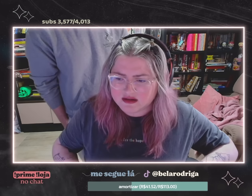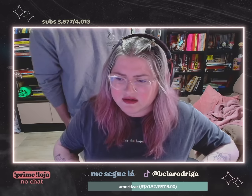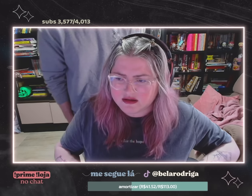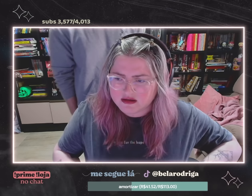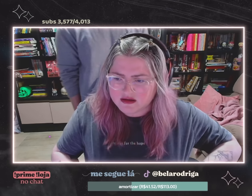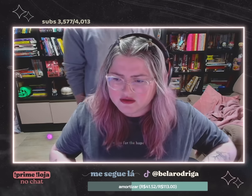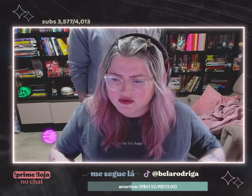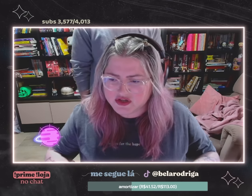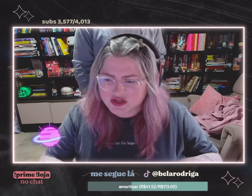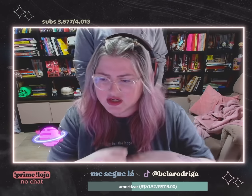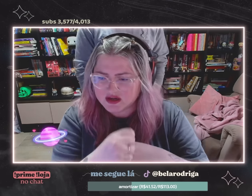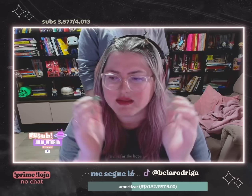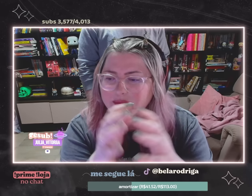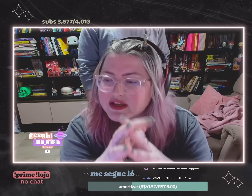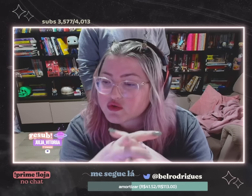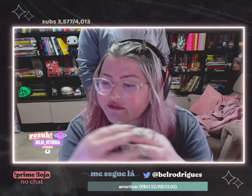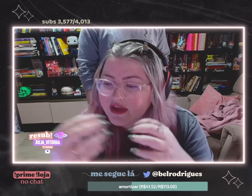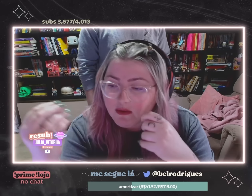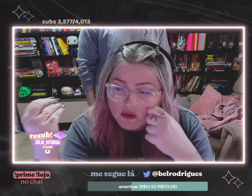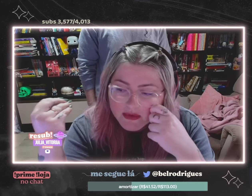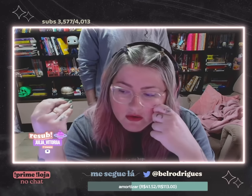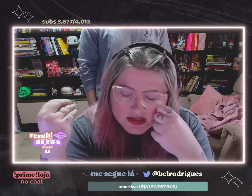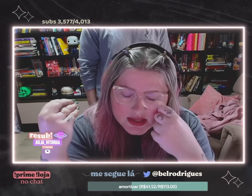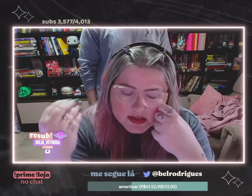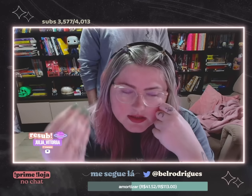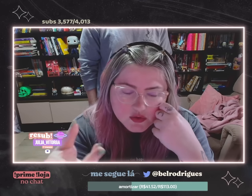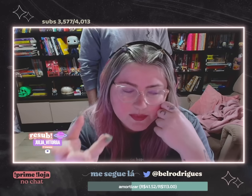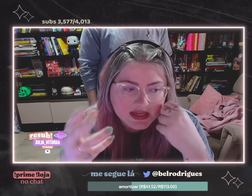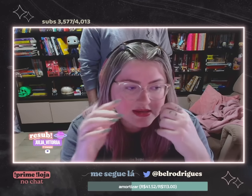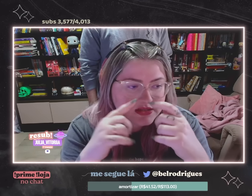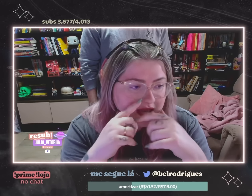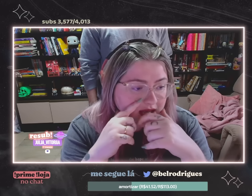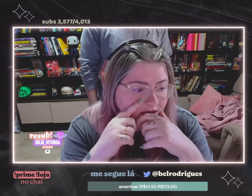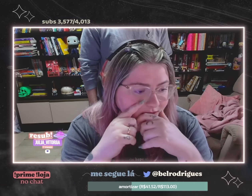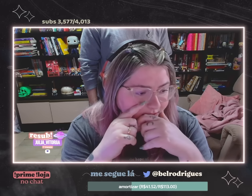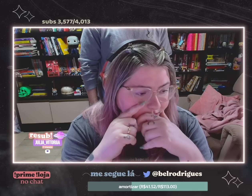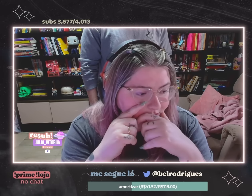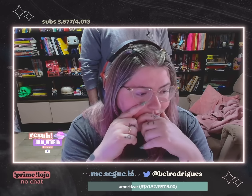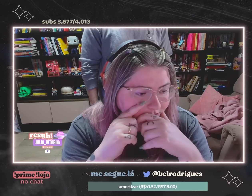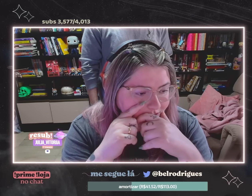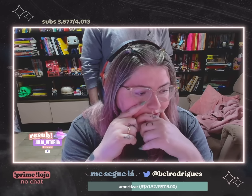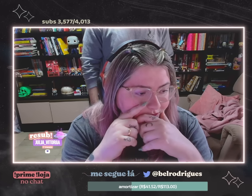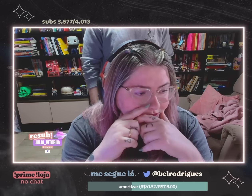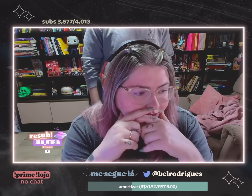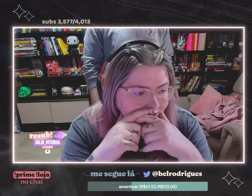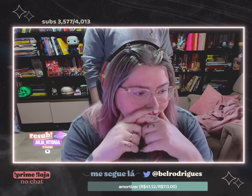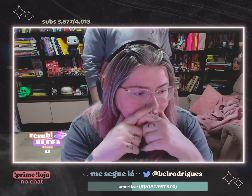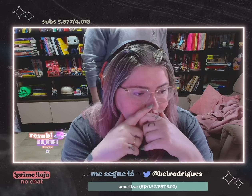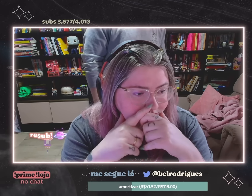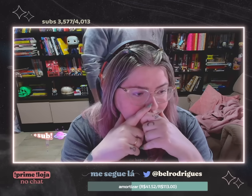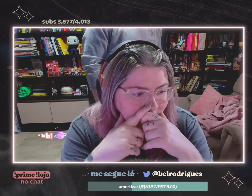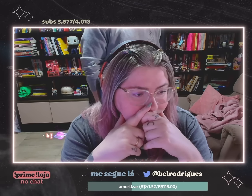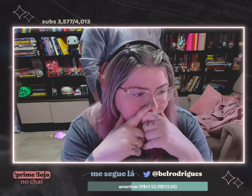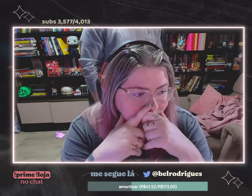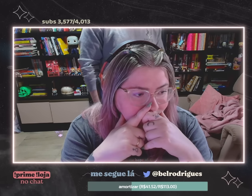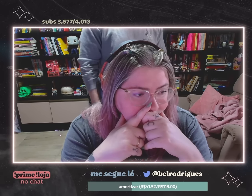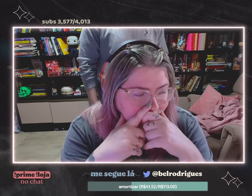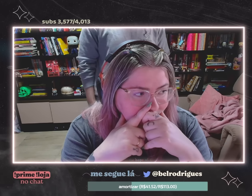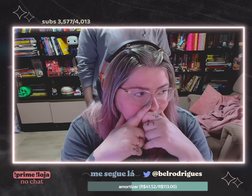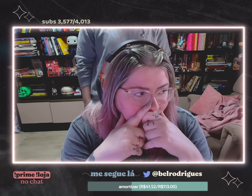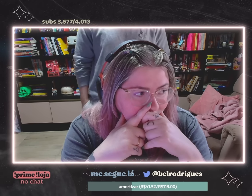brinca Oxe não mas tu ia falar alguma coisa antes do pix véi não você ia falar que não vale a pena